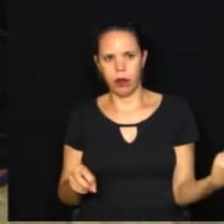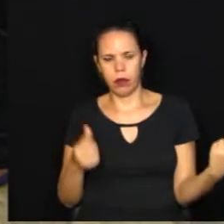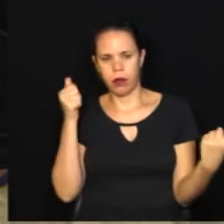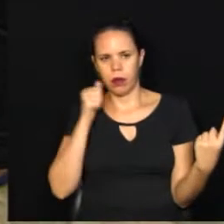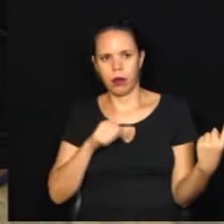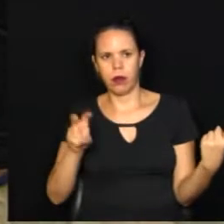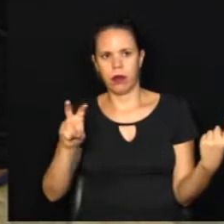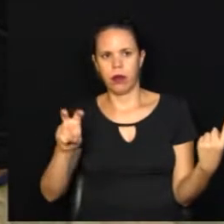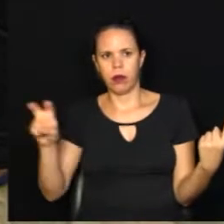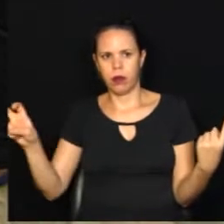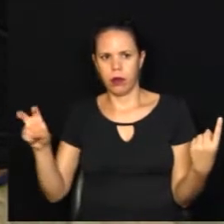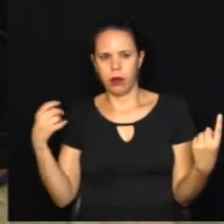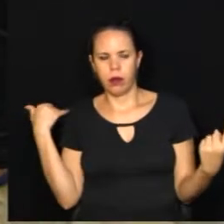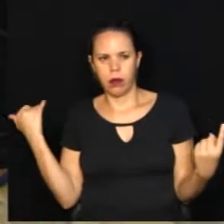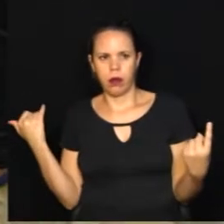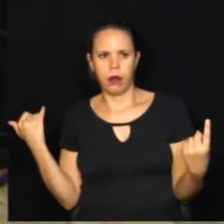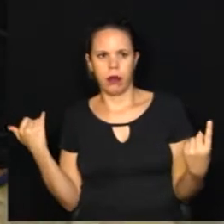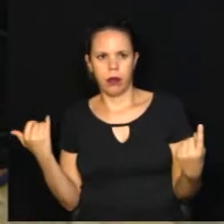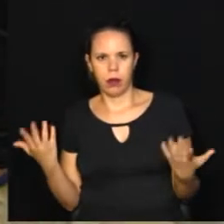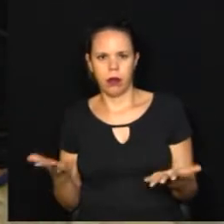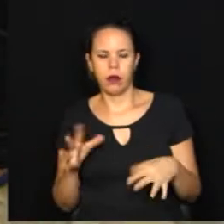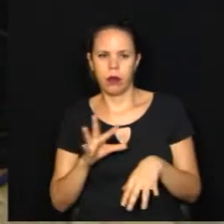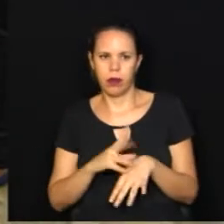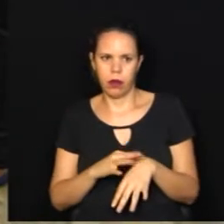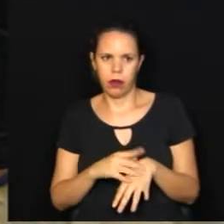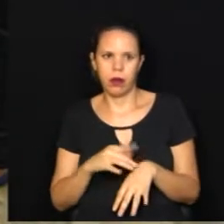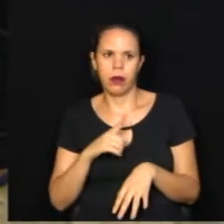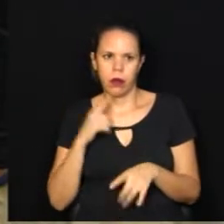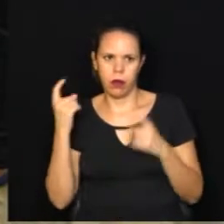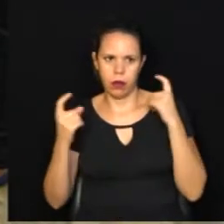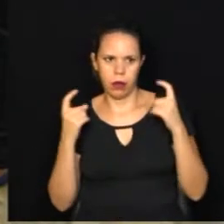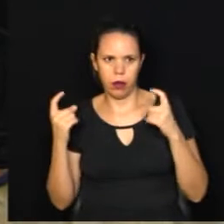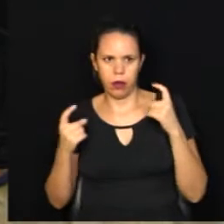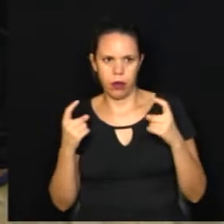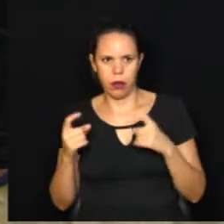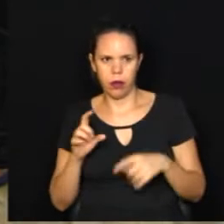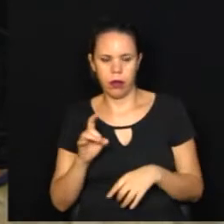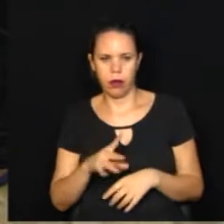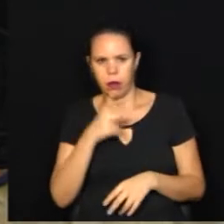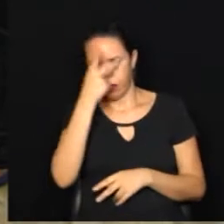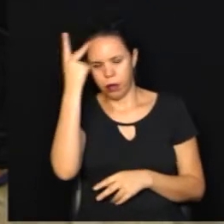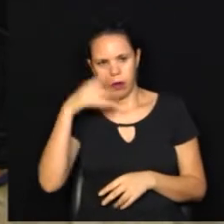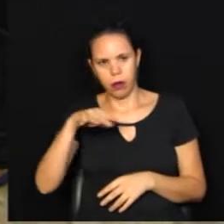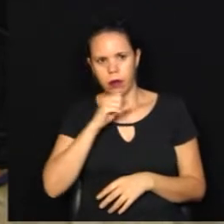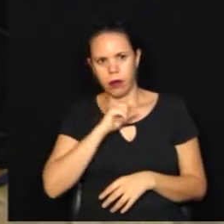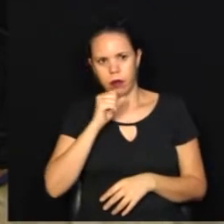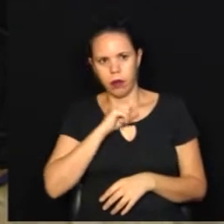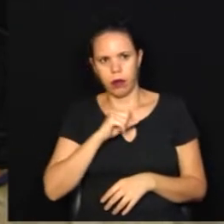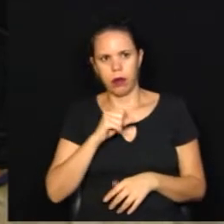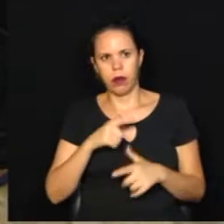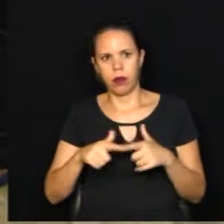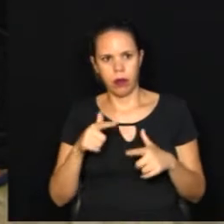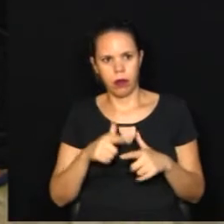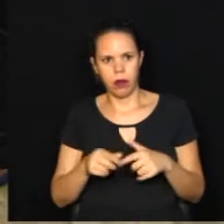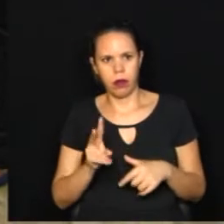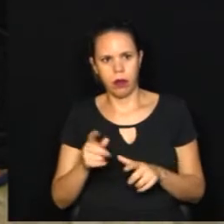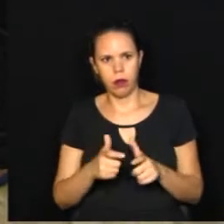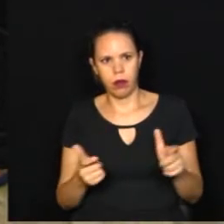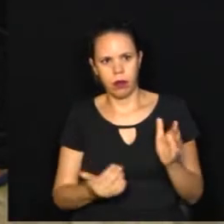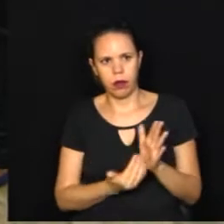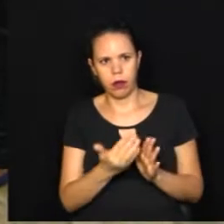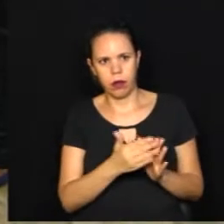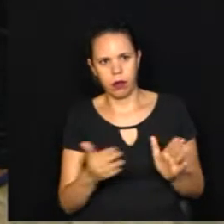de 55 anos. Então, é uma doença que tem preocupado não só os idosos. A letalidade continua alta para